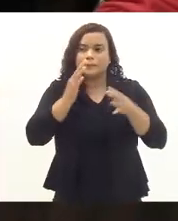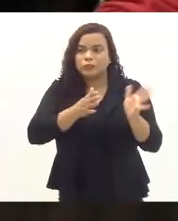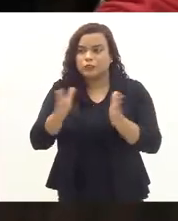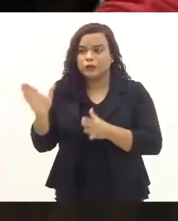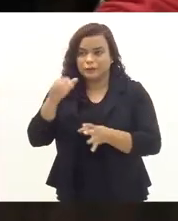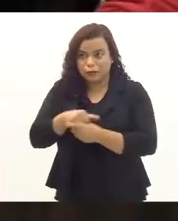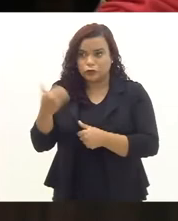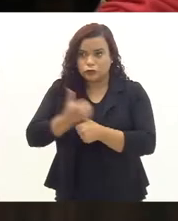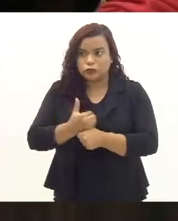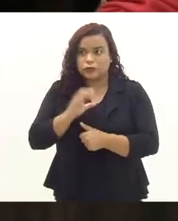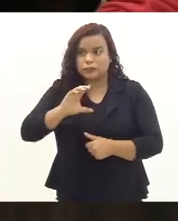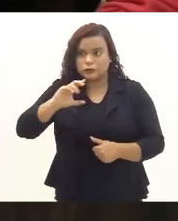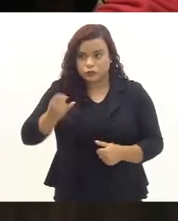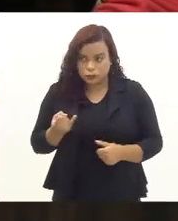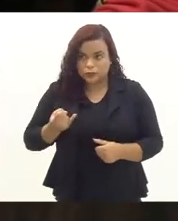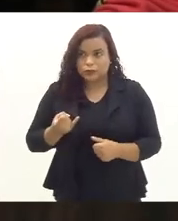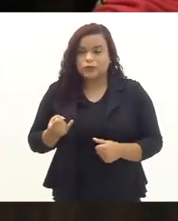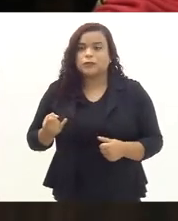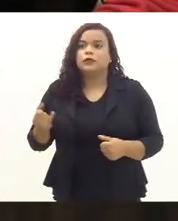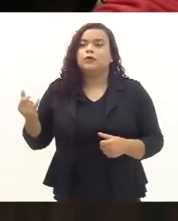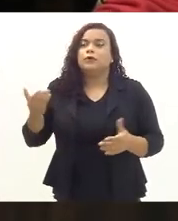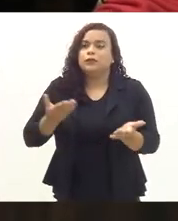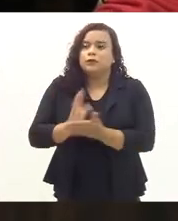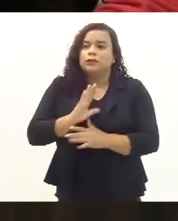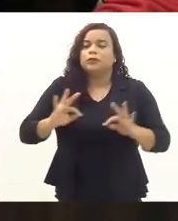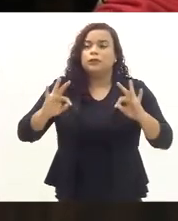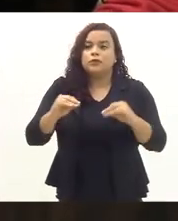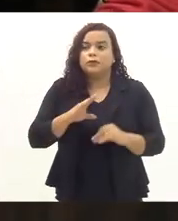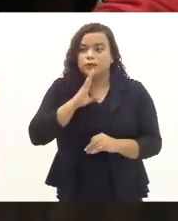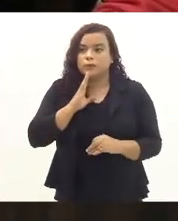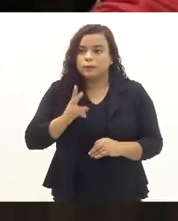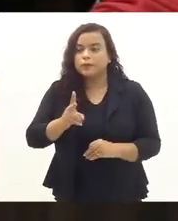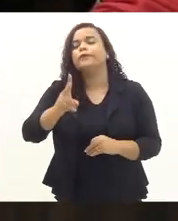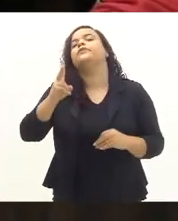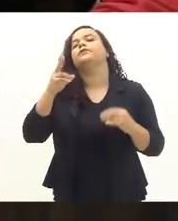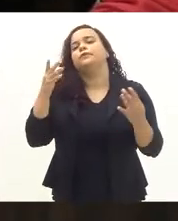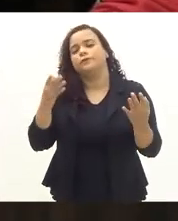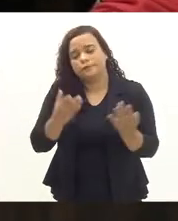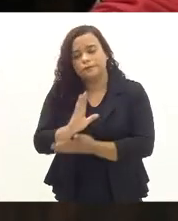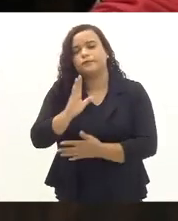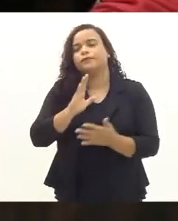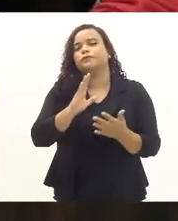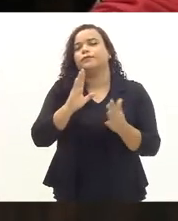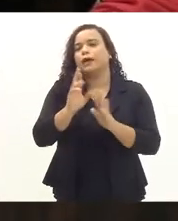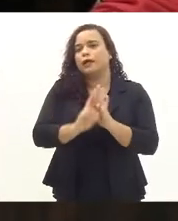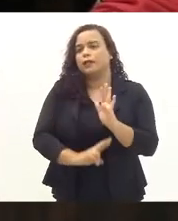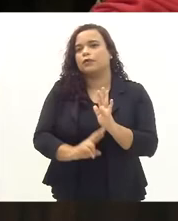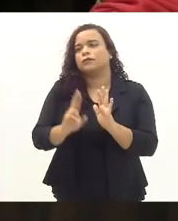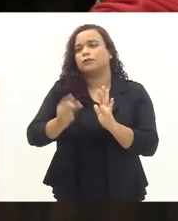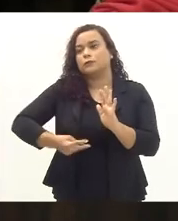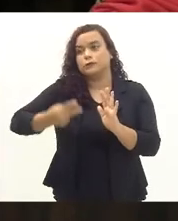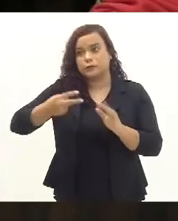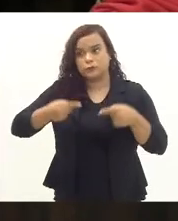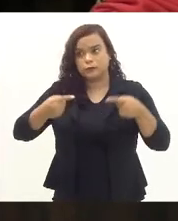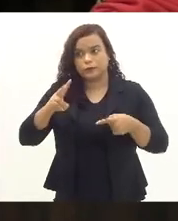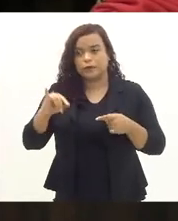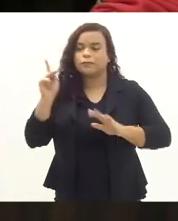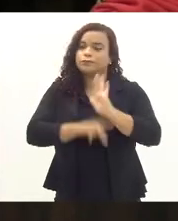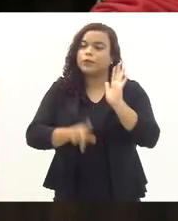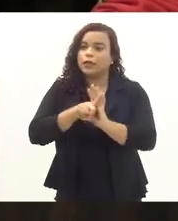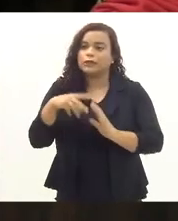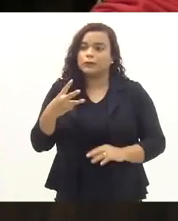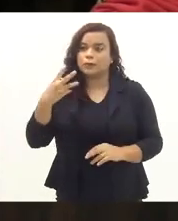votação subjetivo da ccj pode aprova permanência estão aprovado uma redação do vencido passivo da discussão o projeto de lei